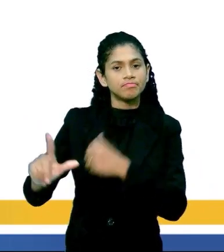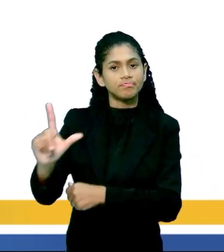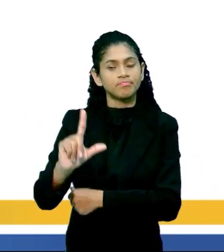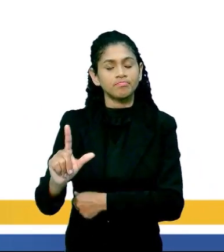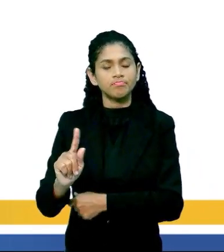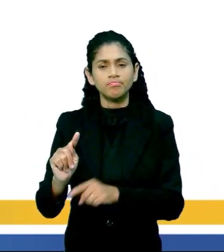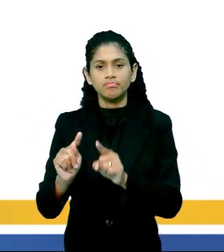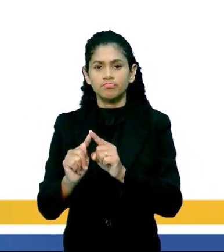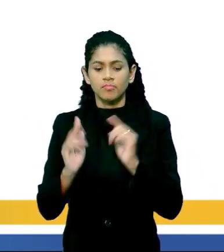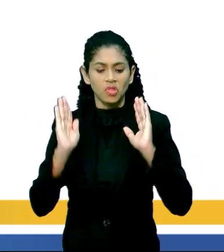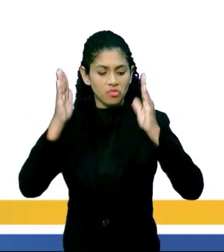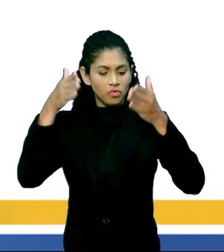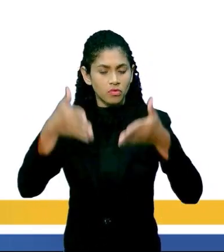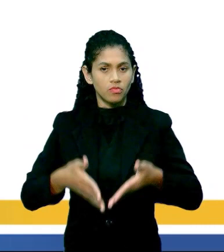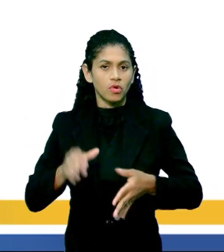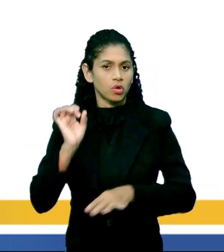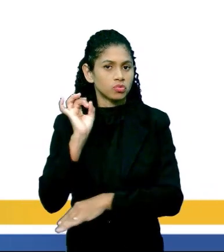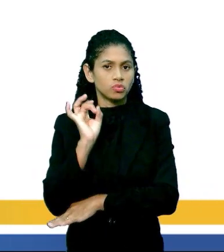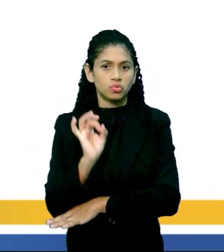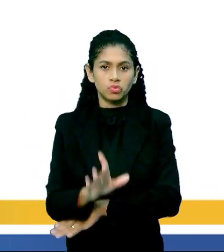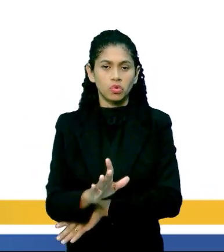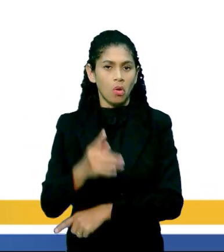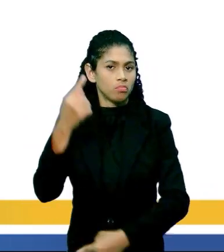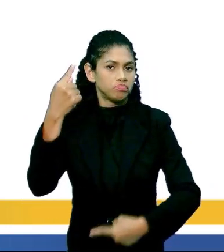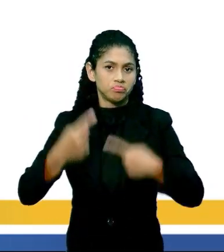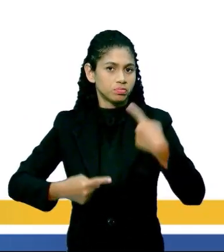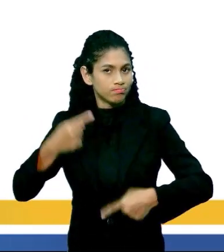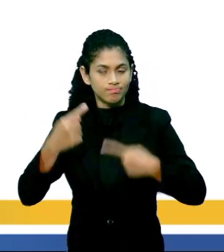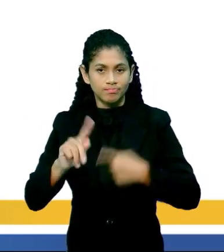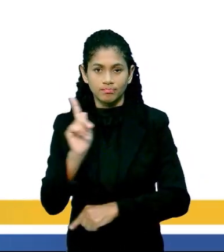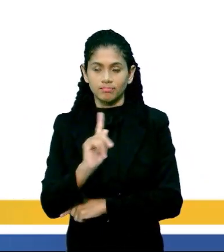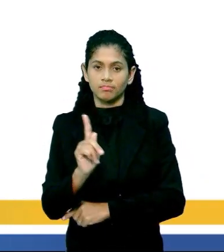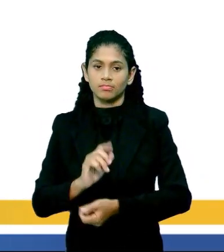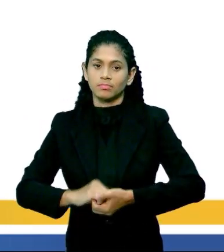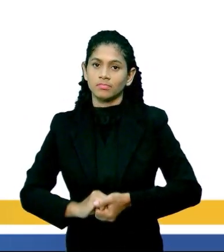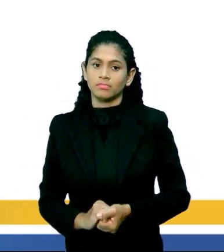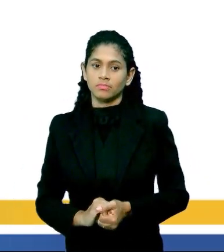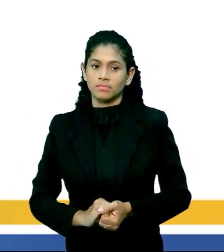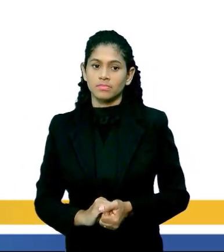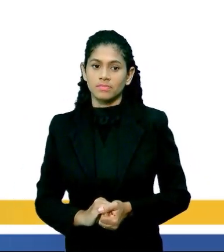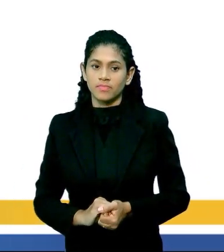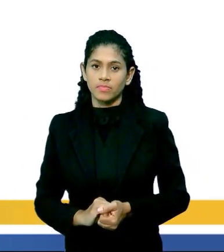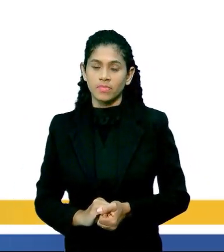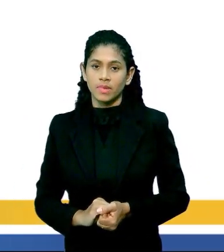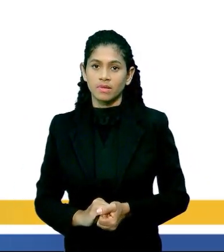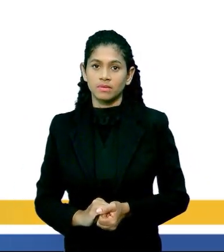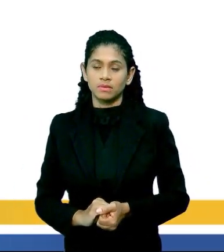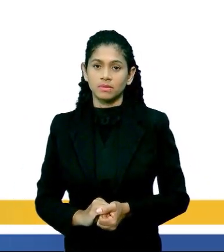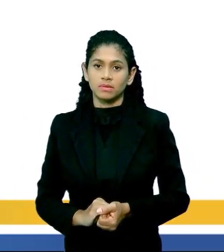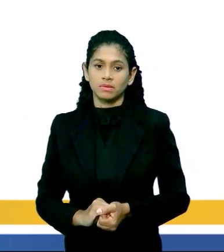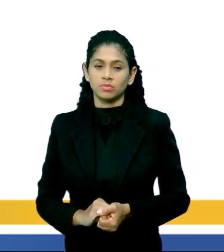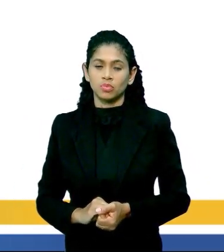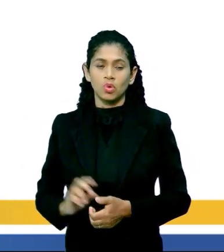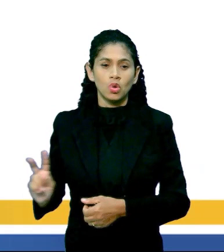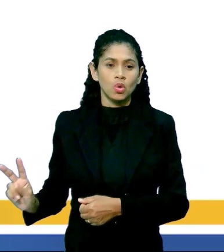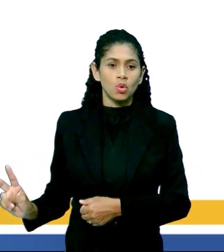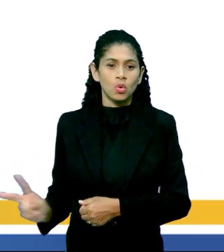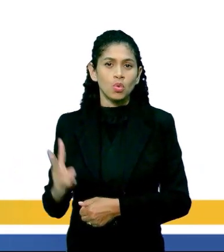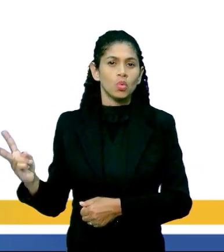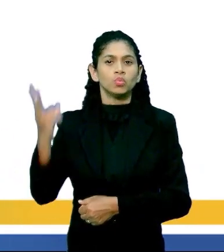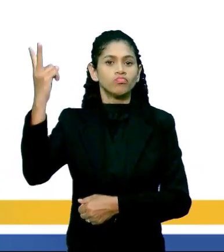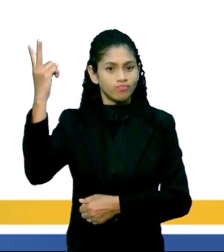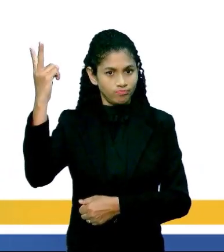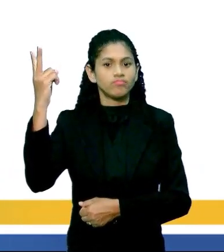não somente nessa área aí de atuação, tá? Letra B. Valorizar o